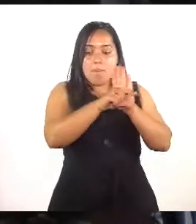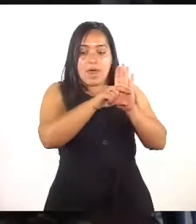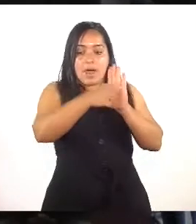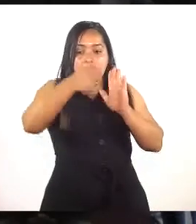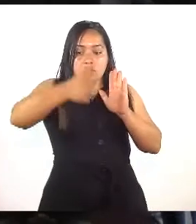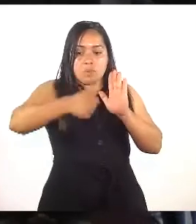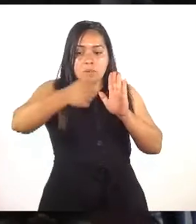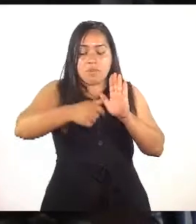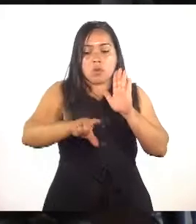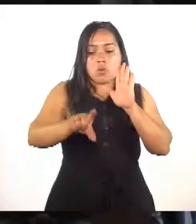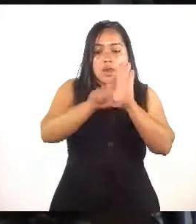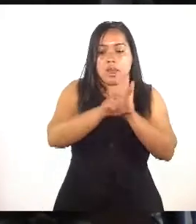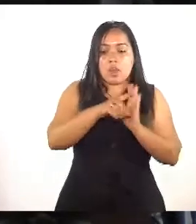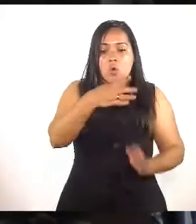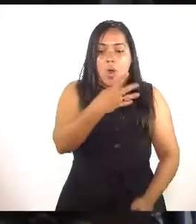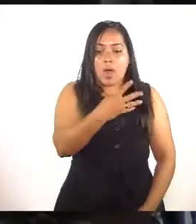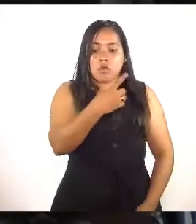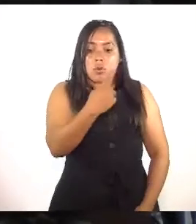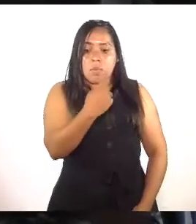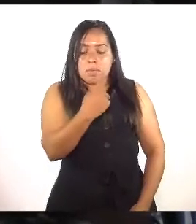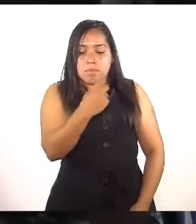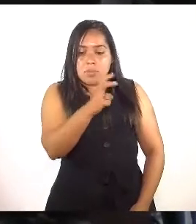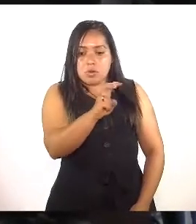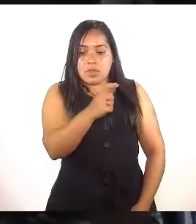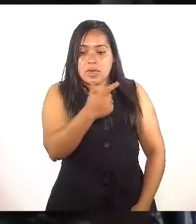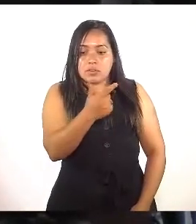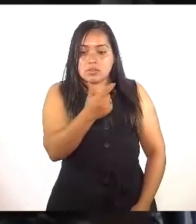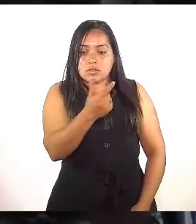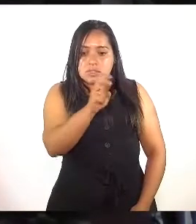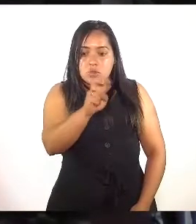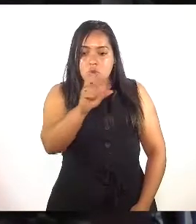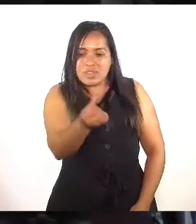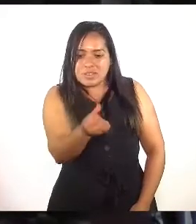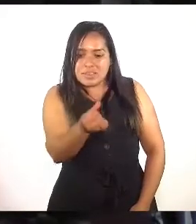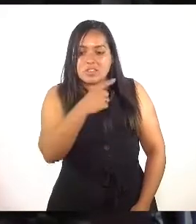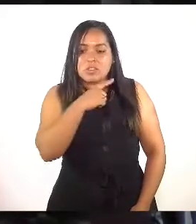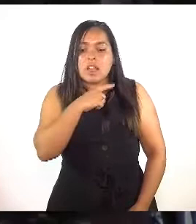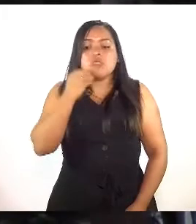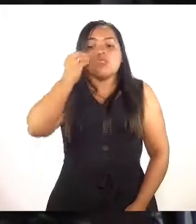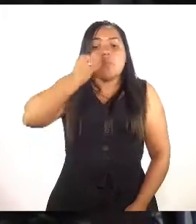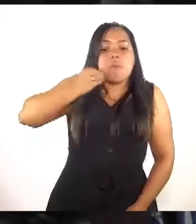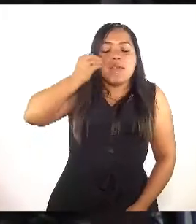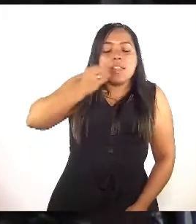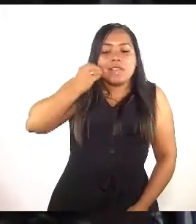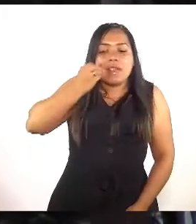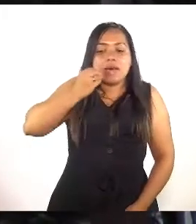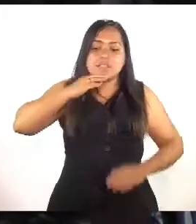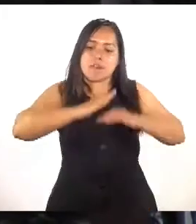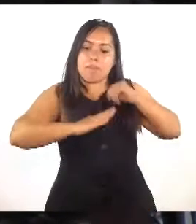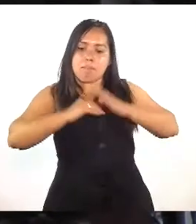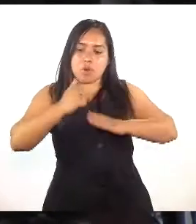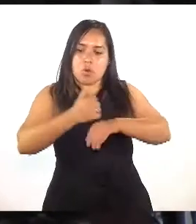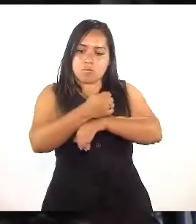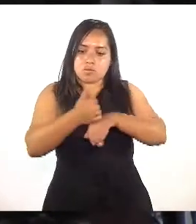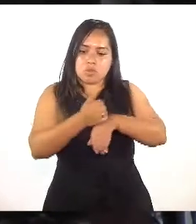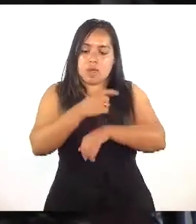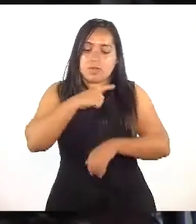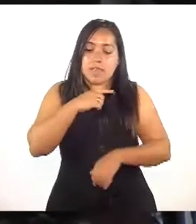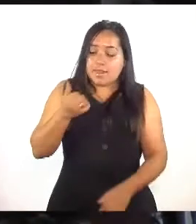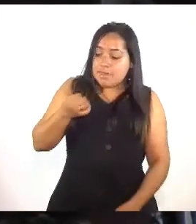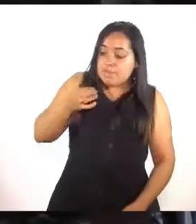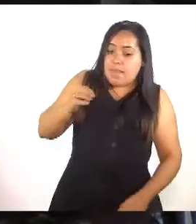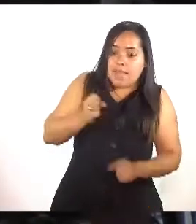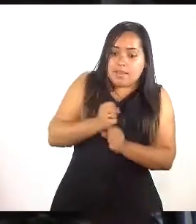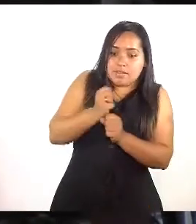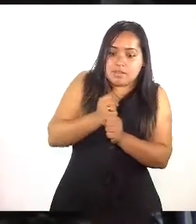4.556, que exige experiência profissional compatível pelo prazo de 10 anos para a ocupação do